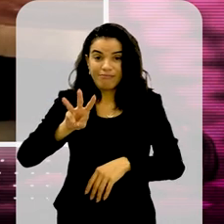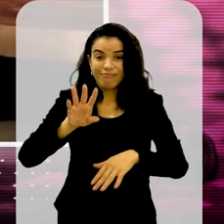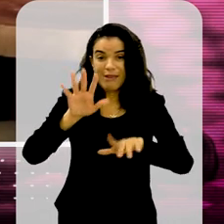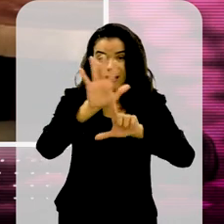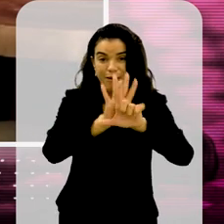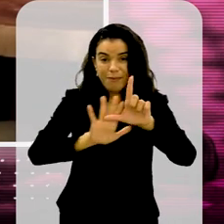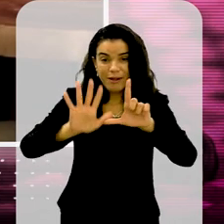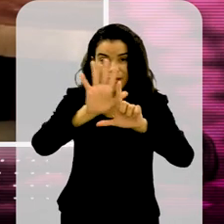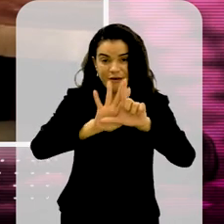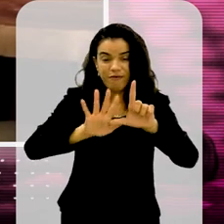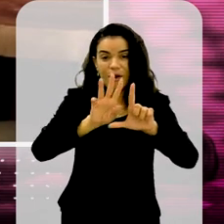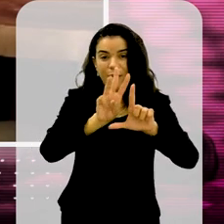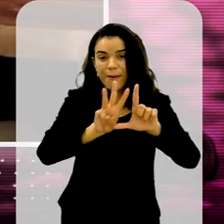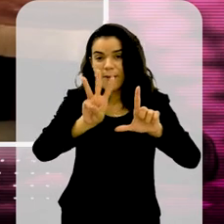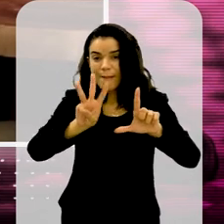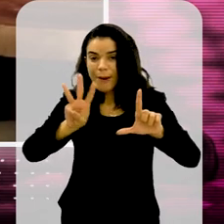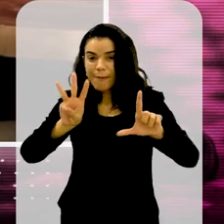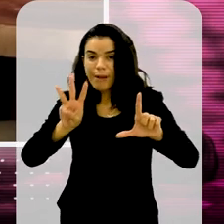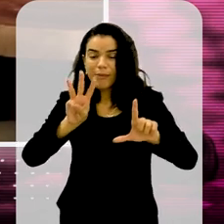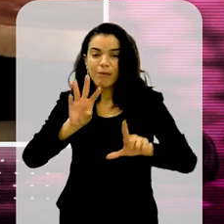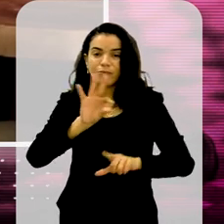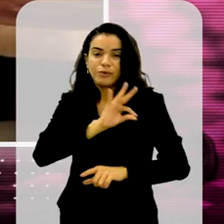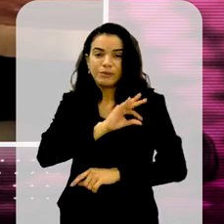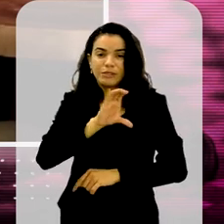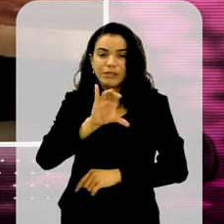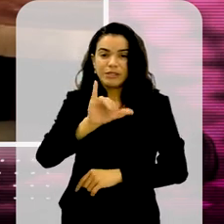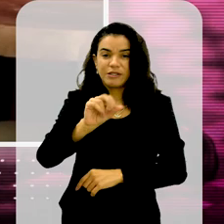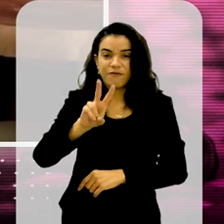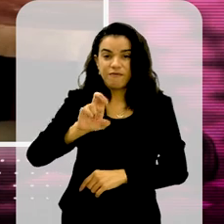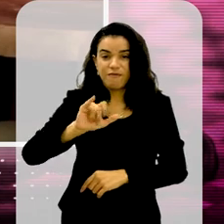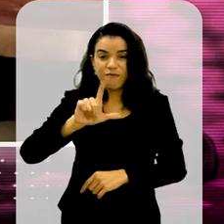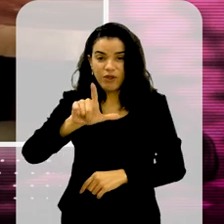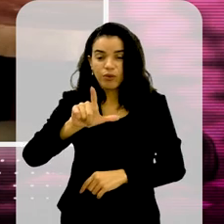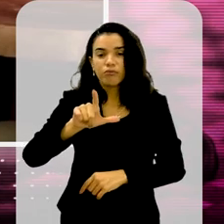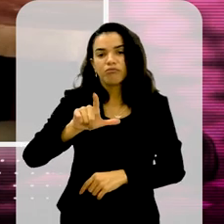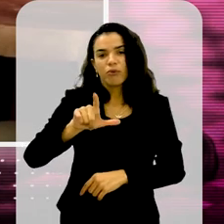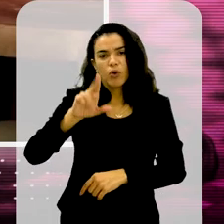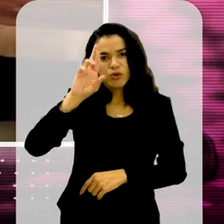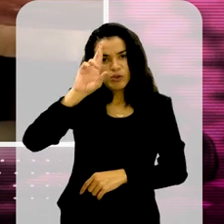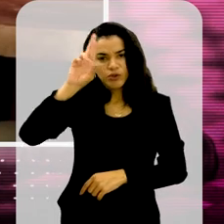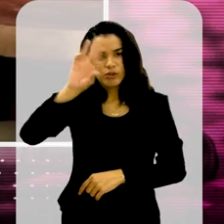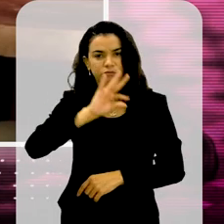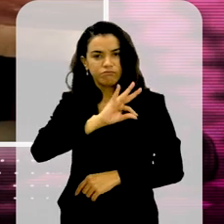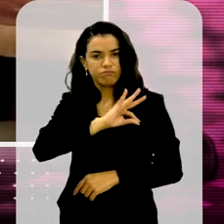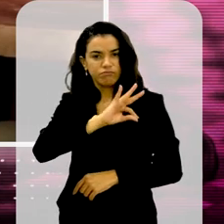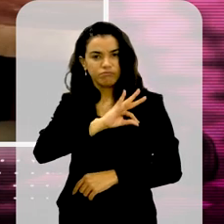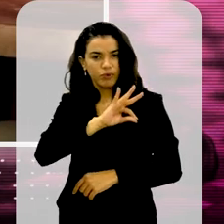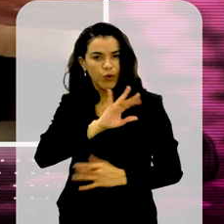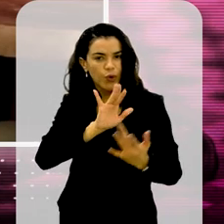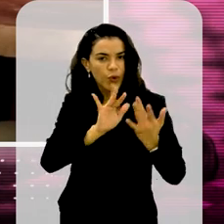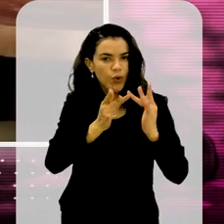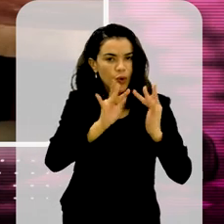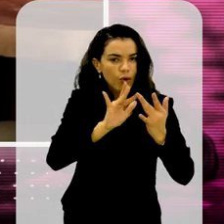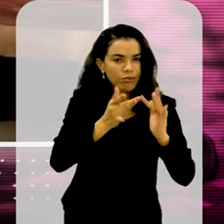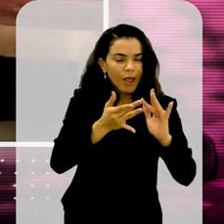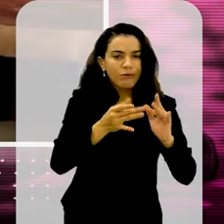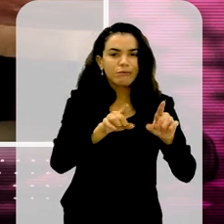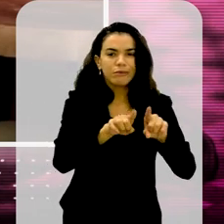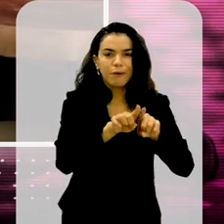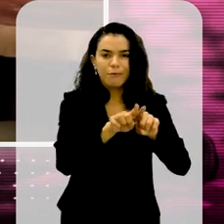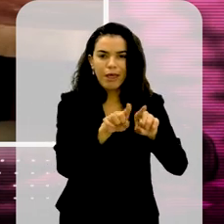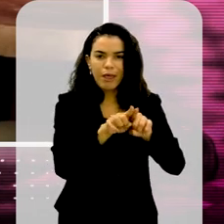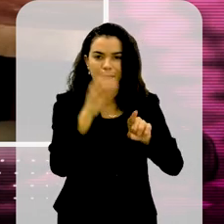das plataformas das polícias civis de cada estado, ali o delegado, com o um contato com aquele